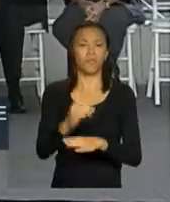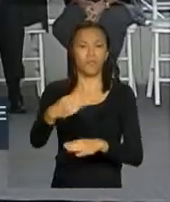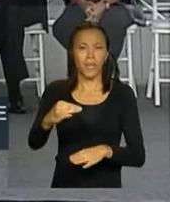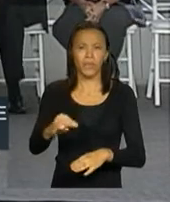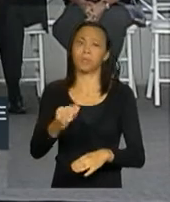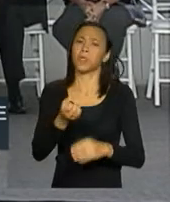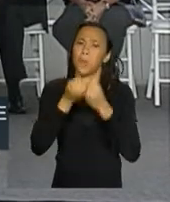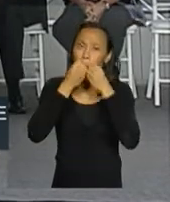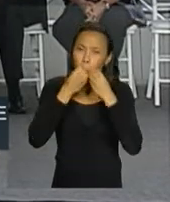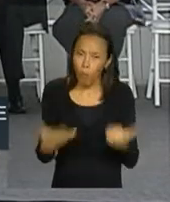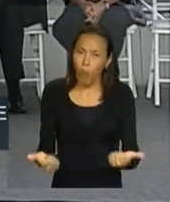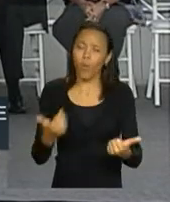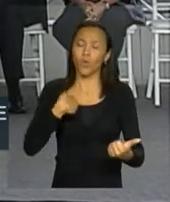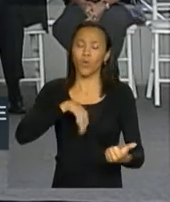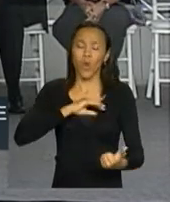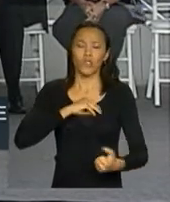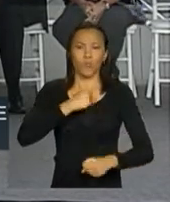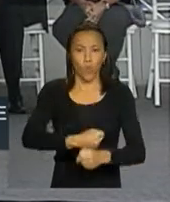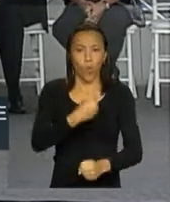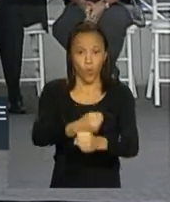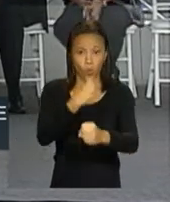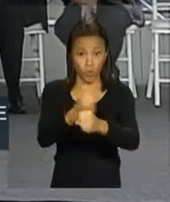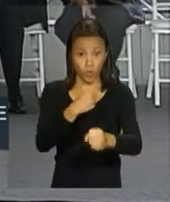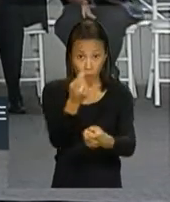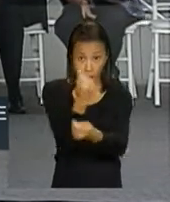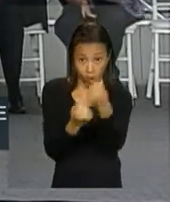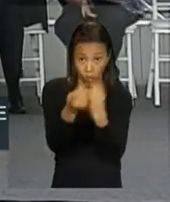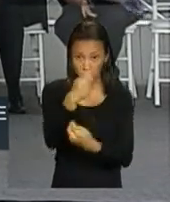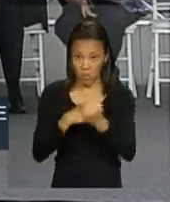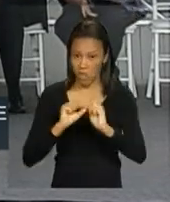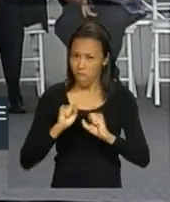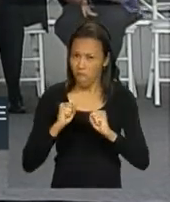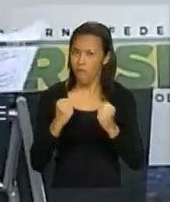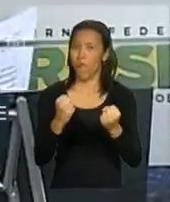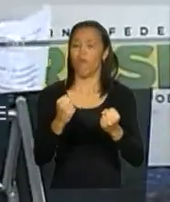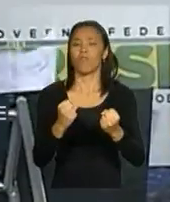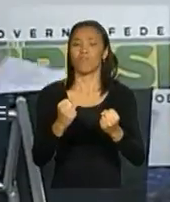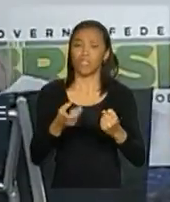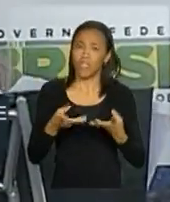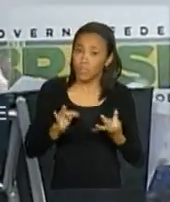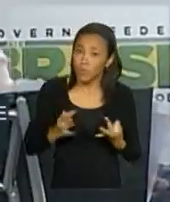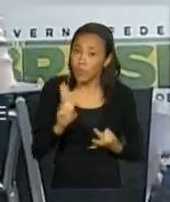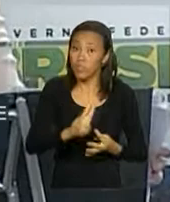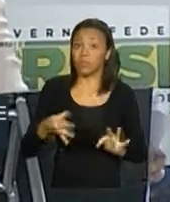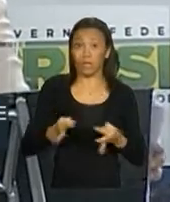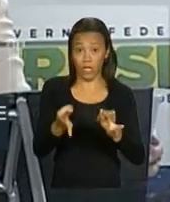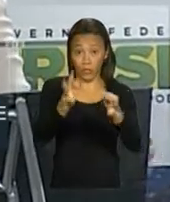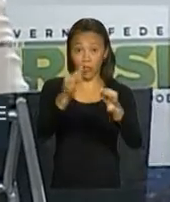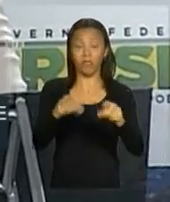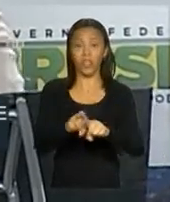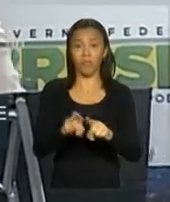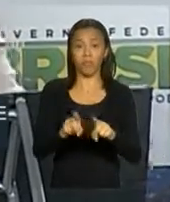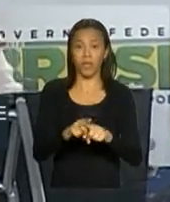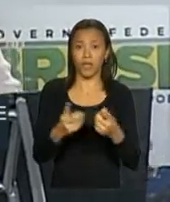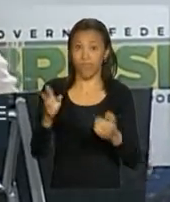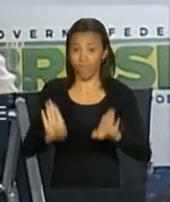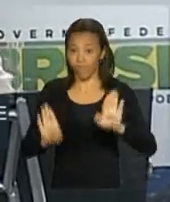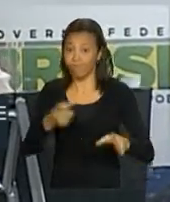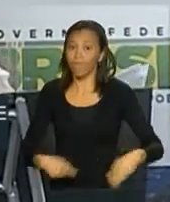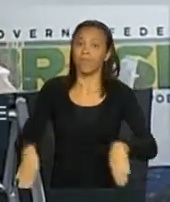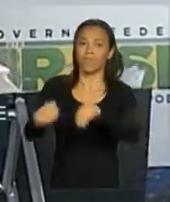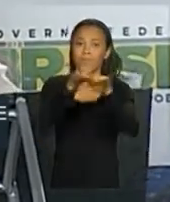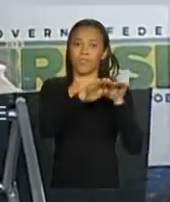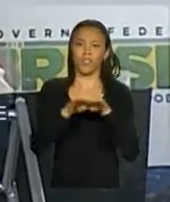história. Estamos construindo uma economia forte, moderna e competitiva. Estamos vencendo